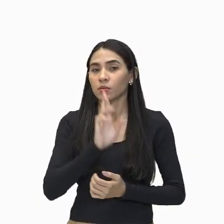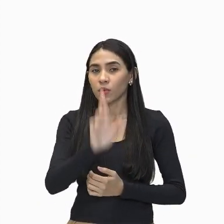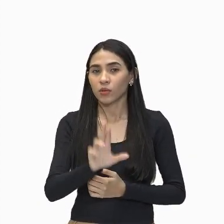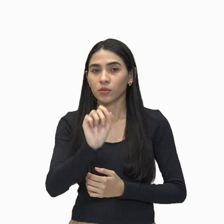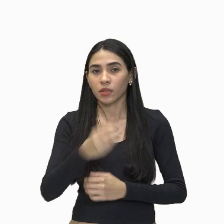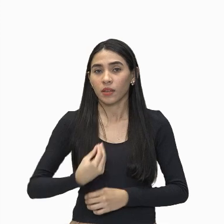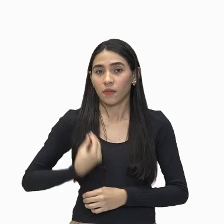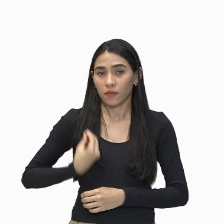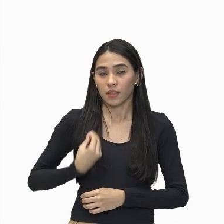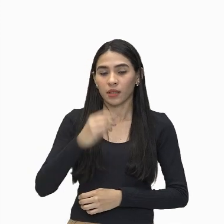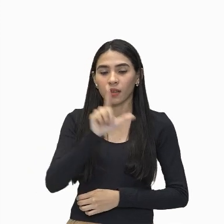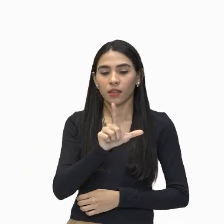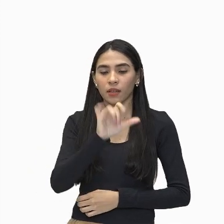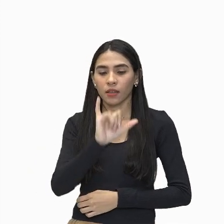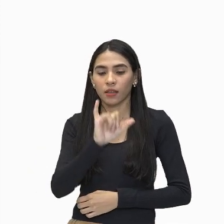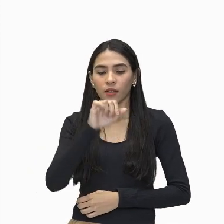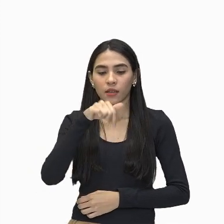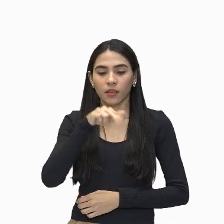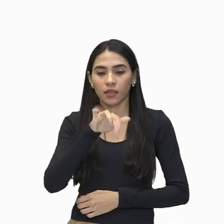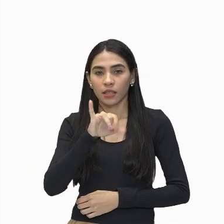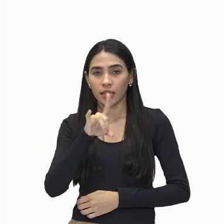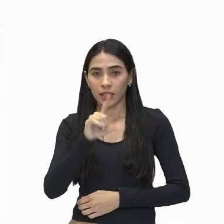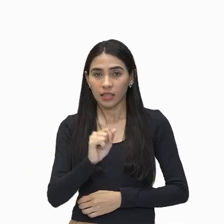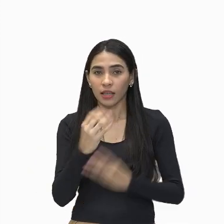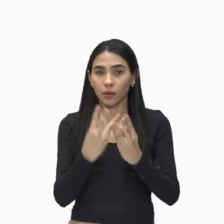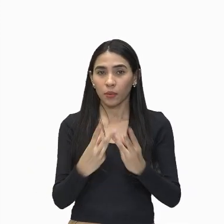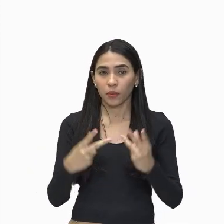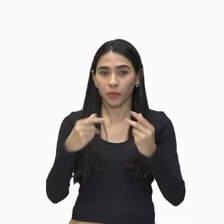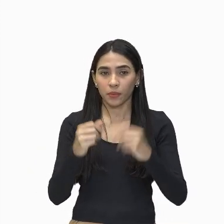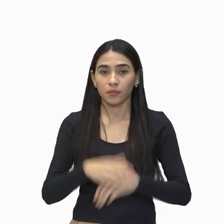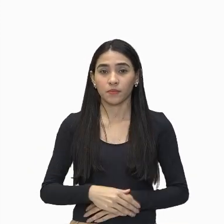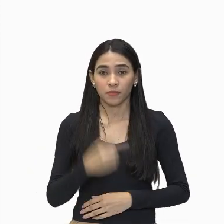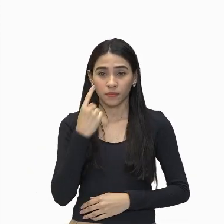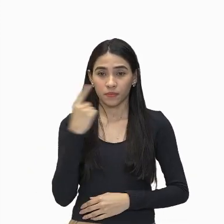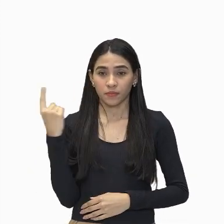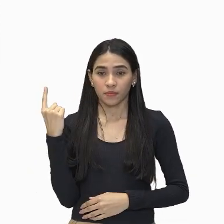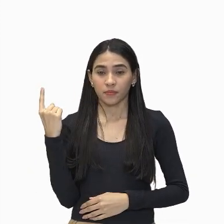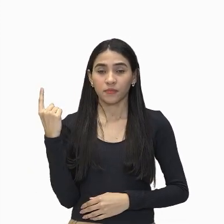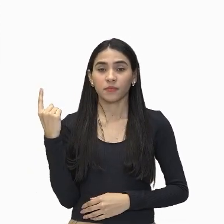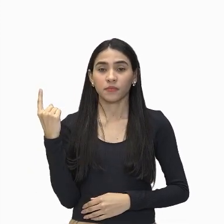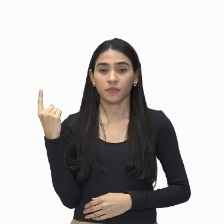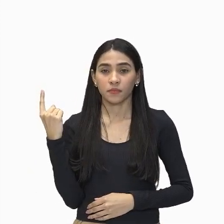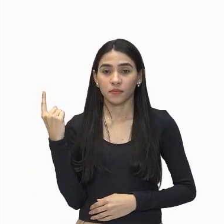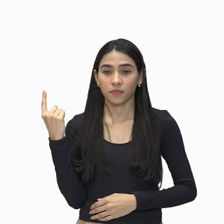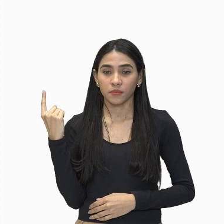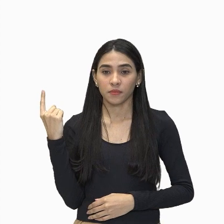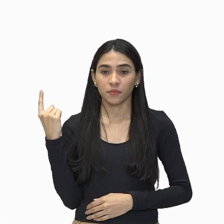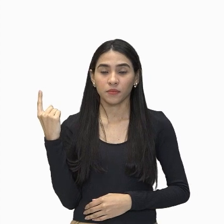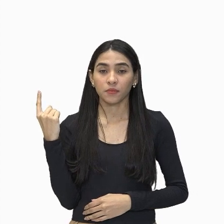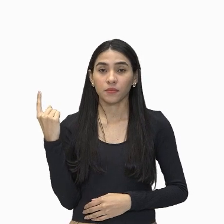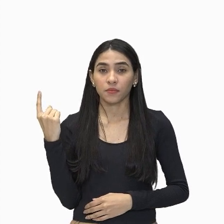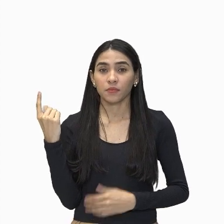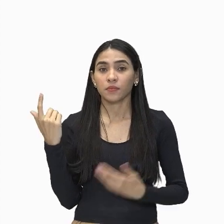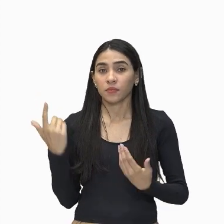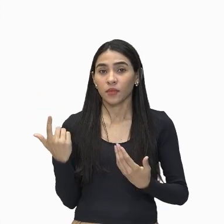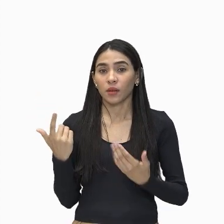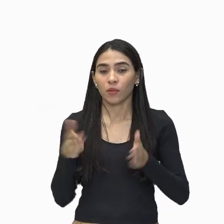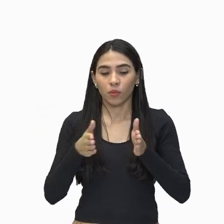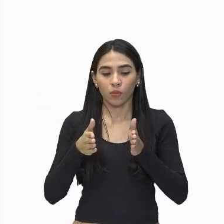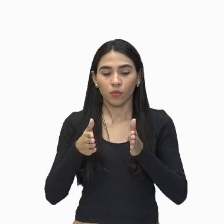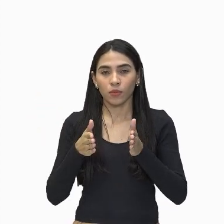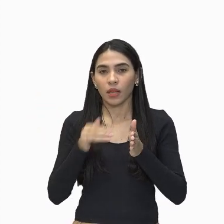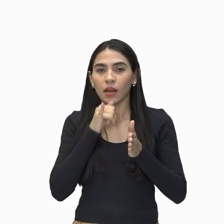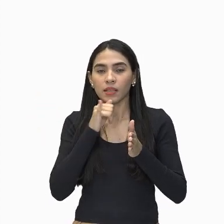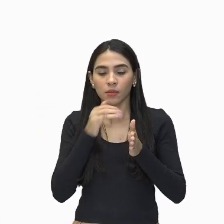vida líquida. Pronto, tá aí. Olha aí o nosso indivíduo aí, numa encruzilhada ali, né?